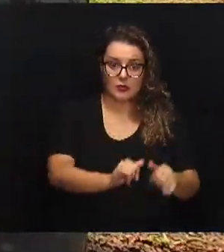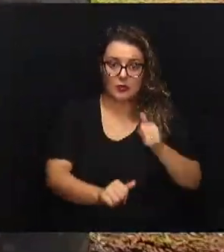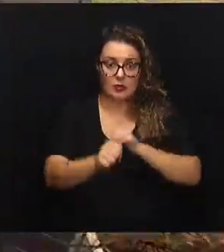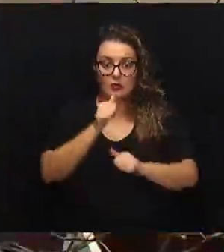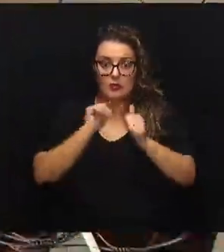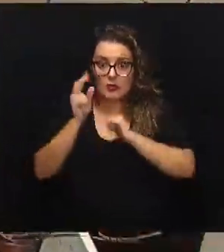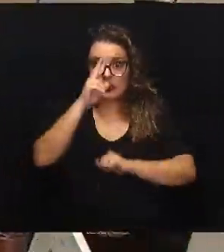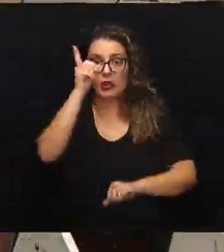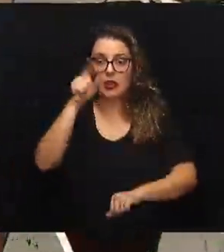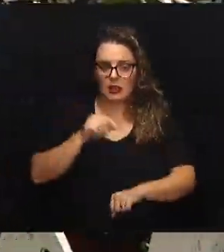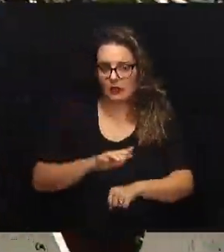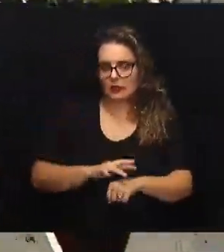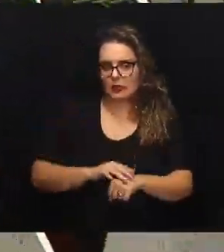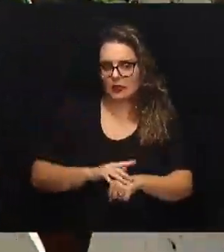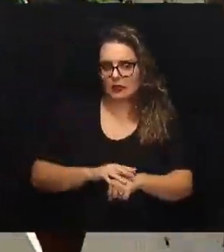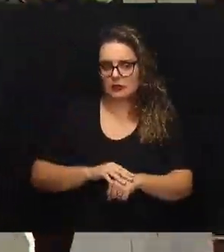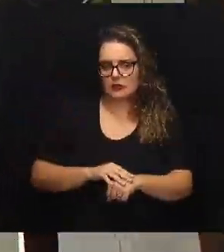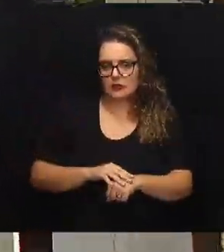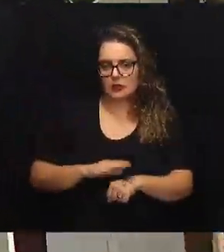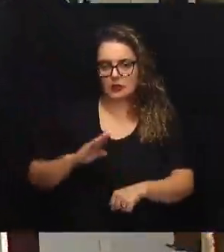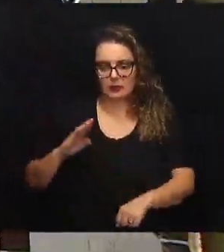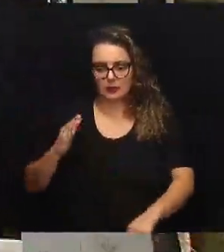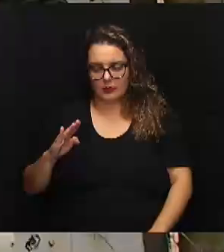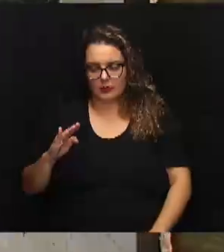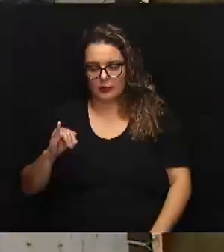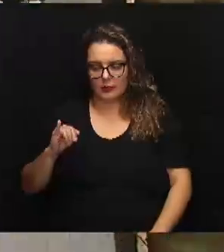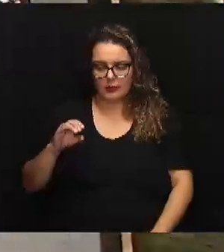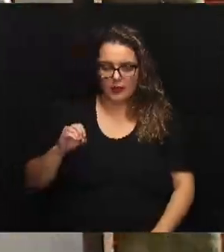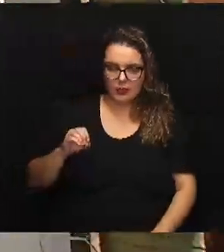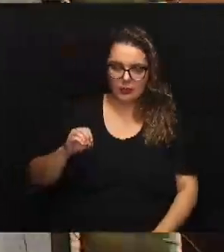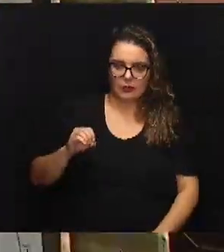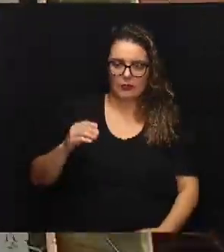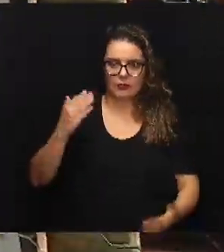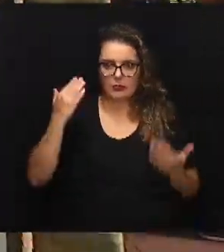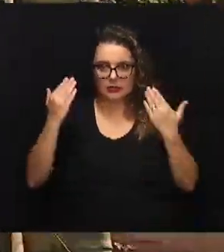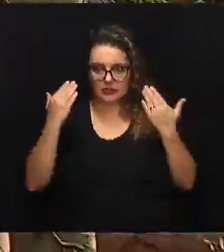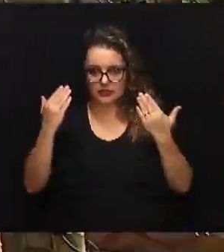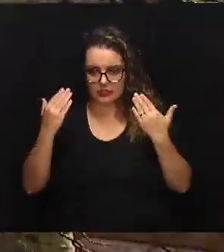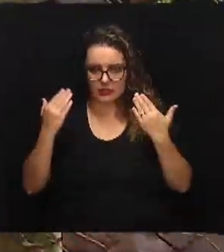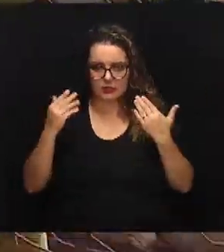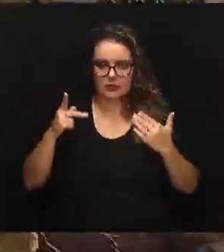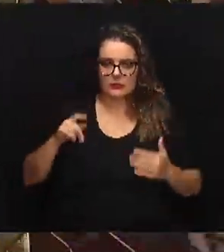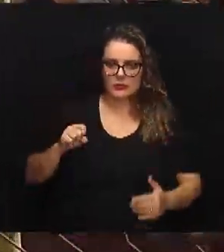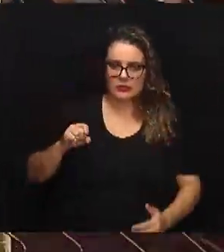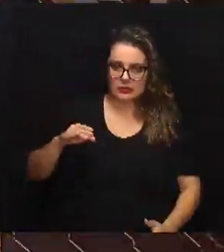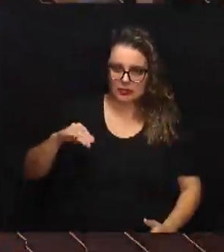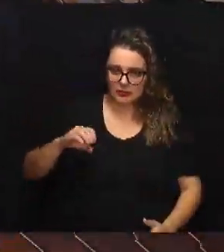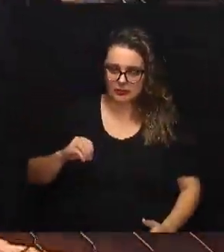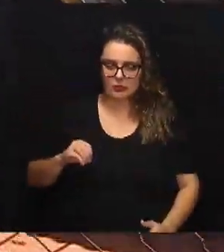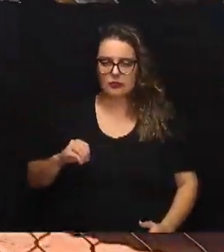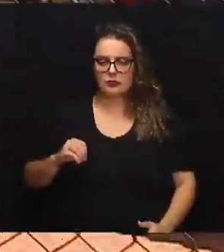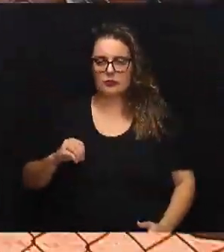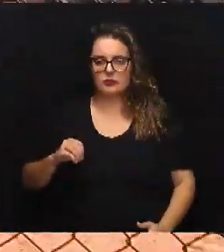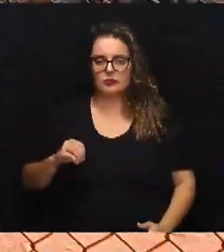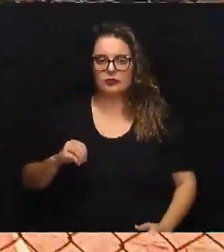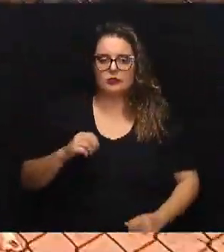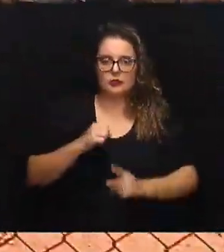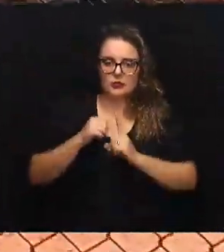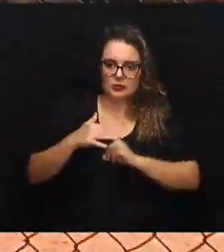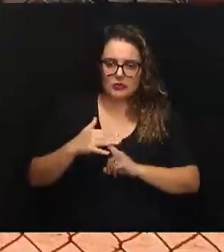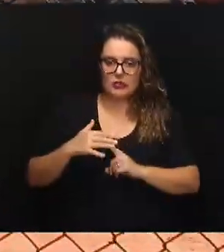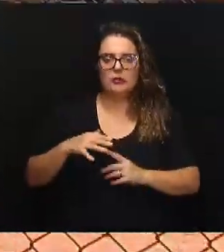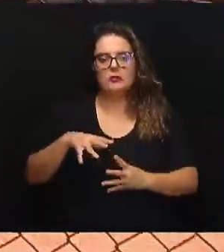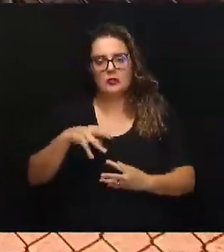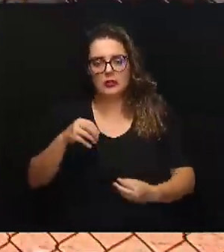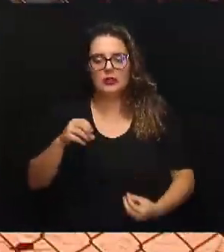são doenças bio, psico, social e espiritual. Espiritual,